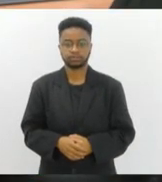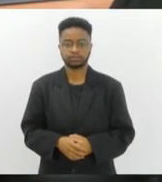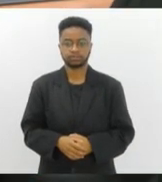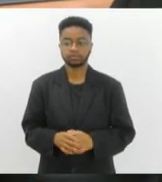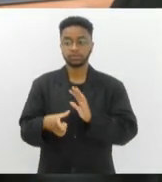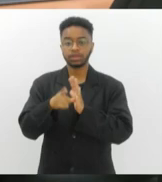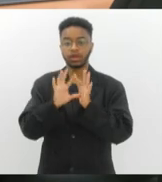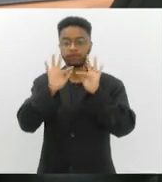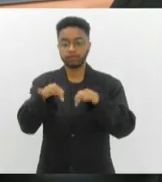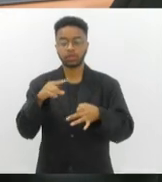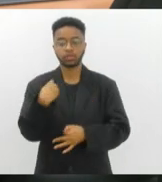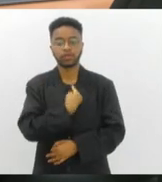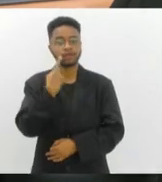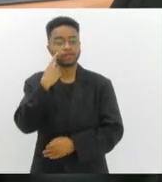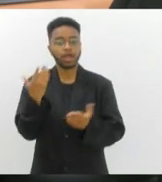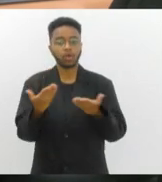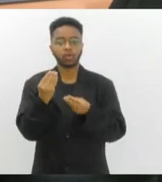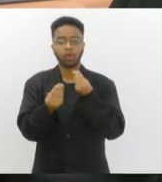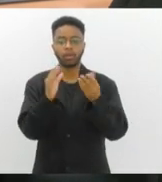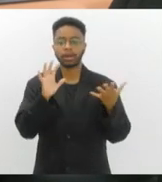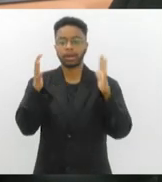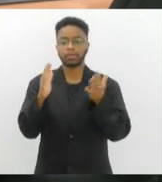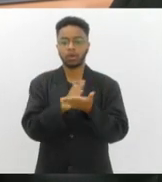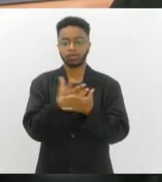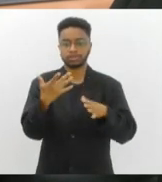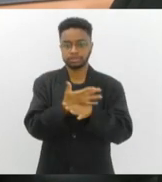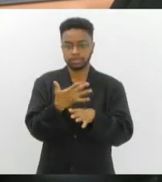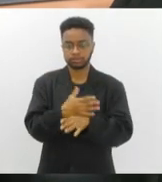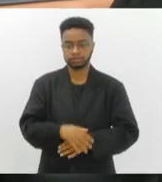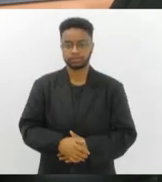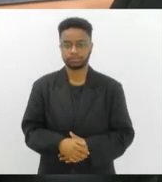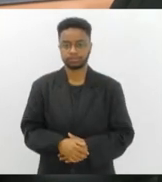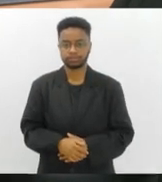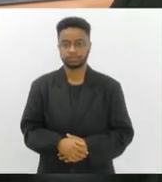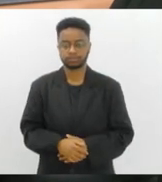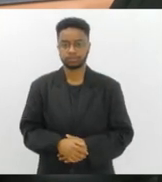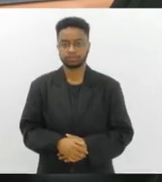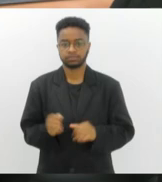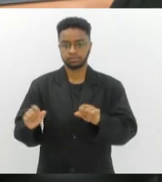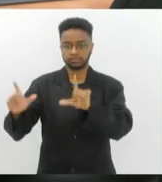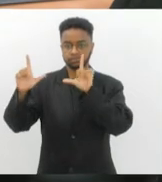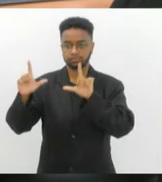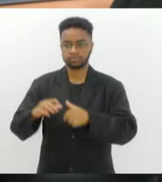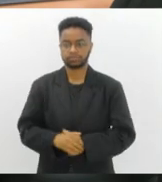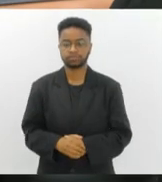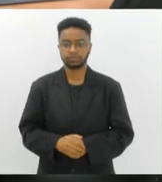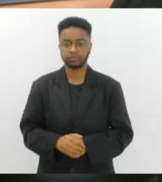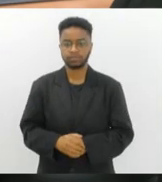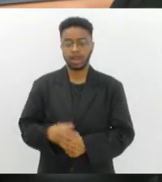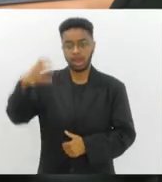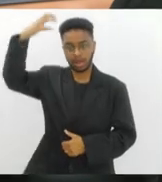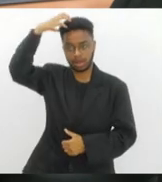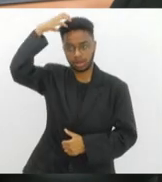E antes de encerrar, vamos dar uma olhada no tempo em algumas cidades do estado. Aqui na tela, Angra dos